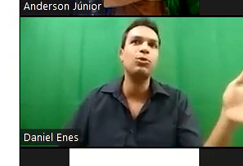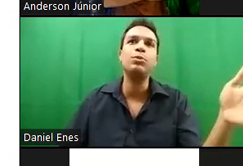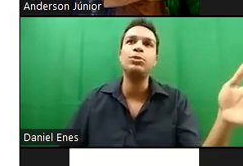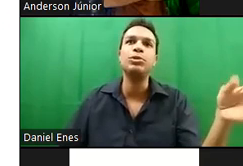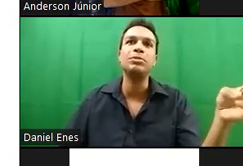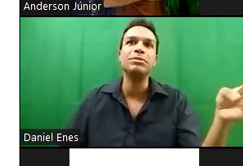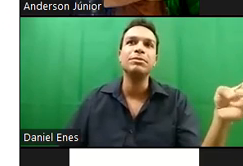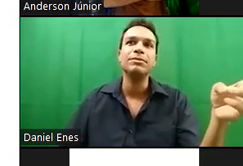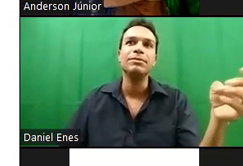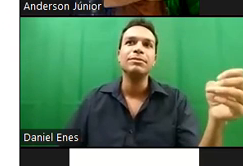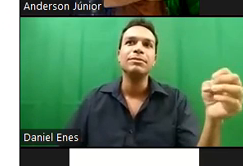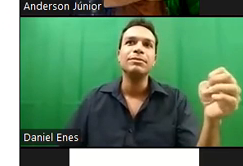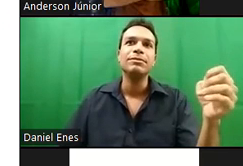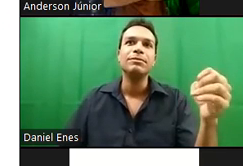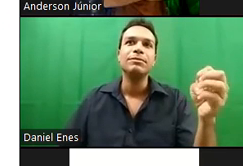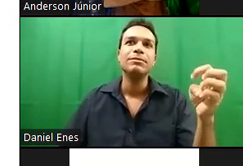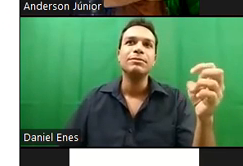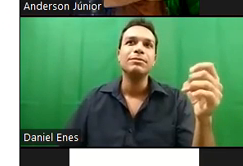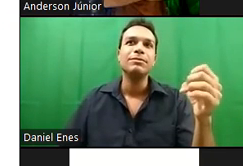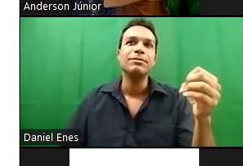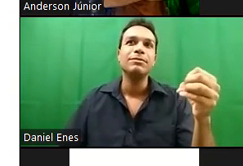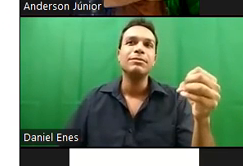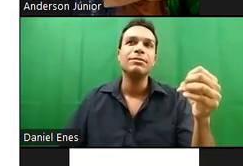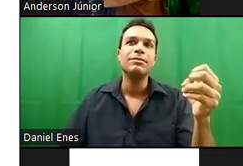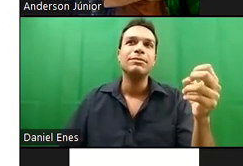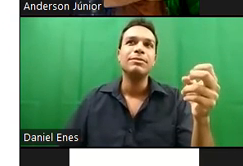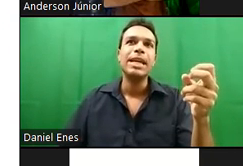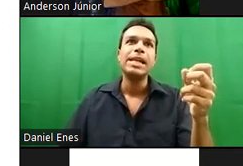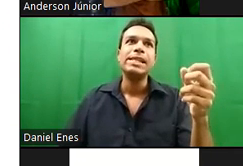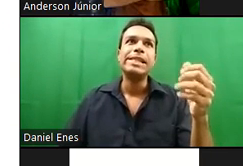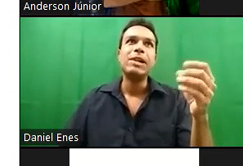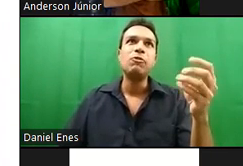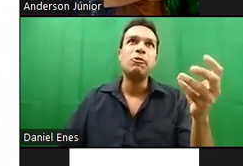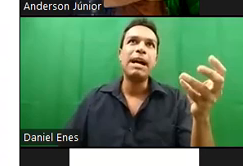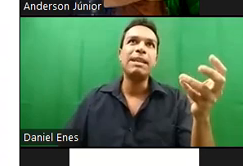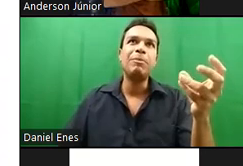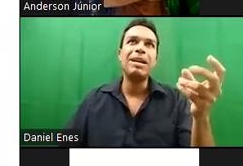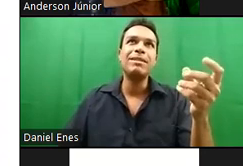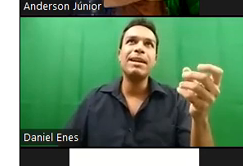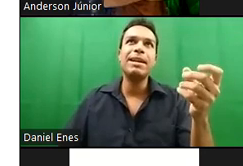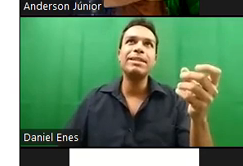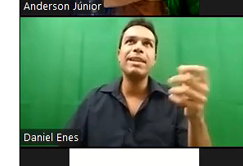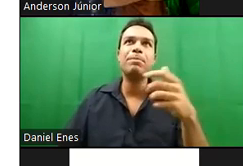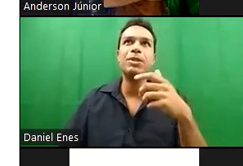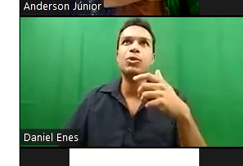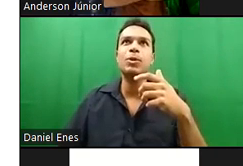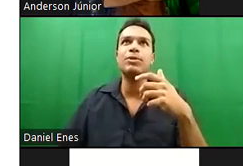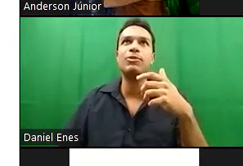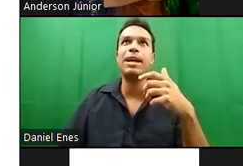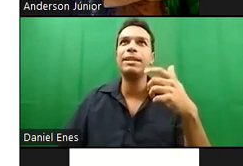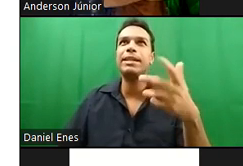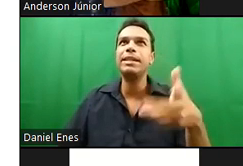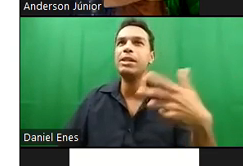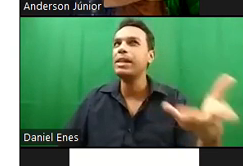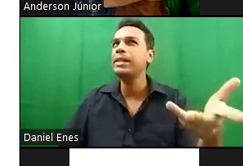é um surdo mudo? É que não fala? Não fala, mas aí se a pessoa não